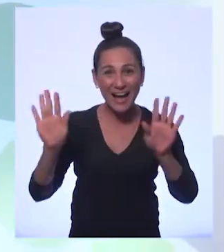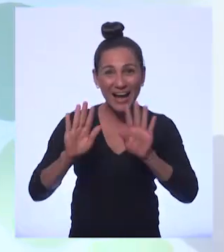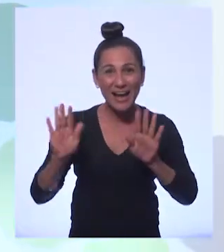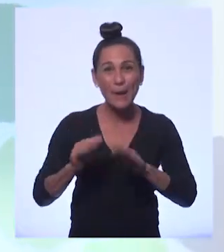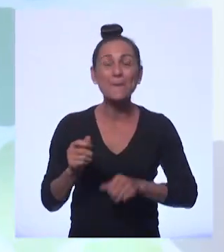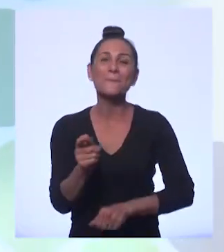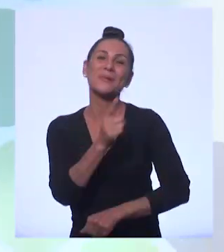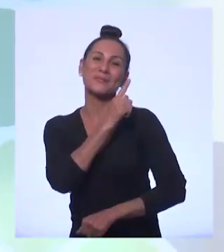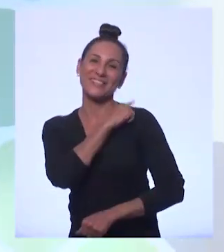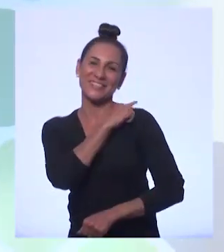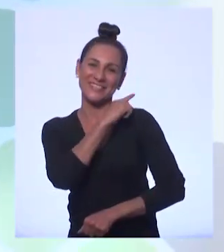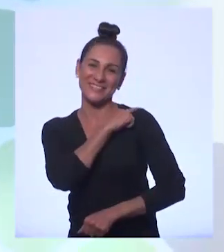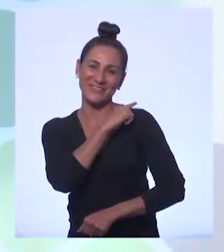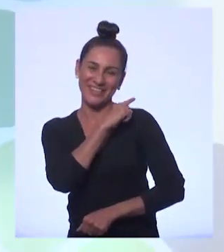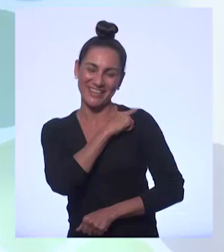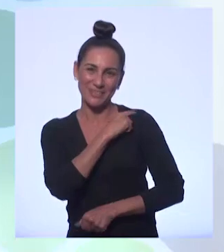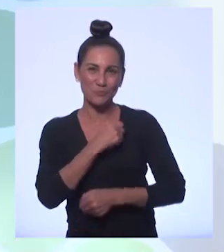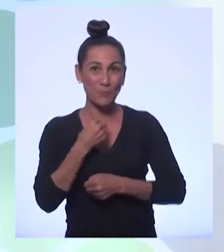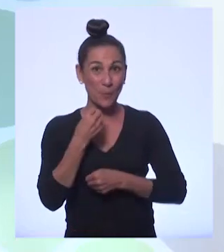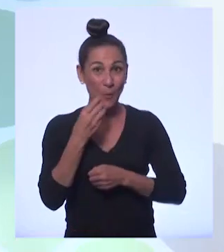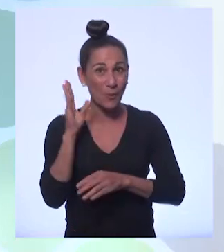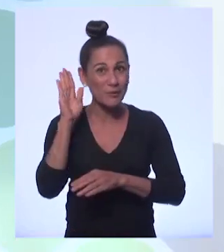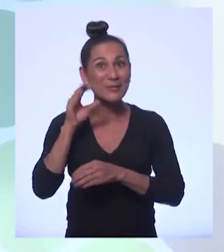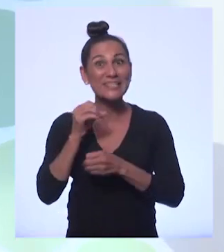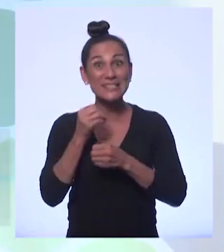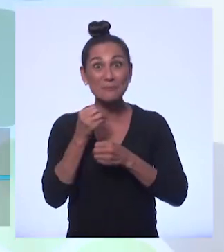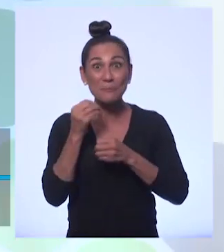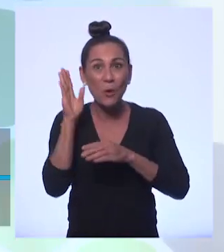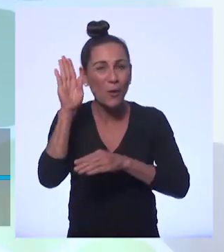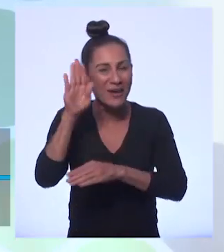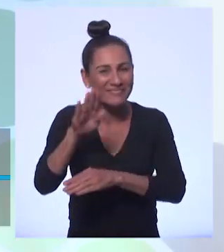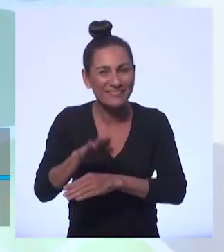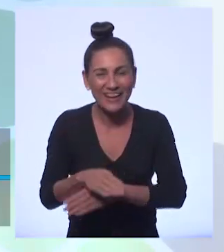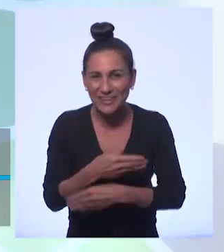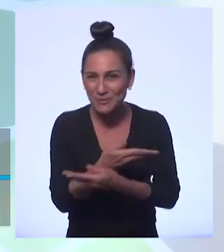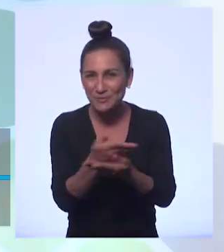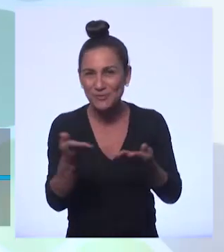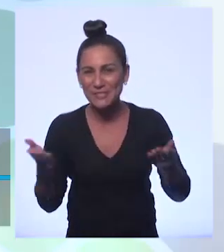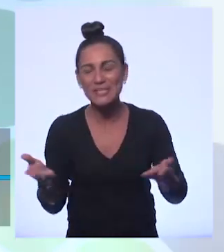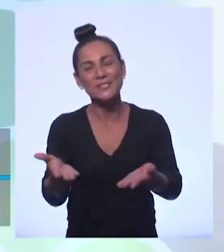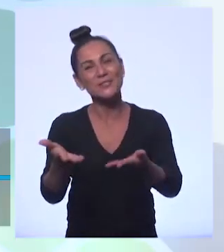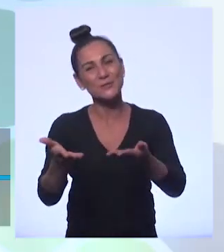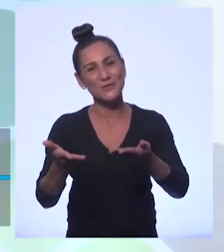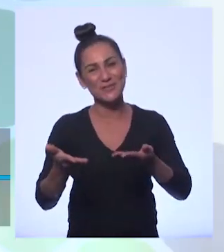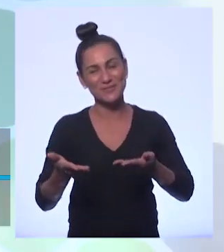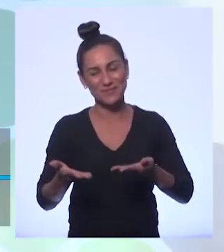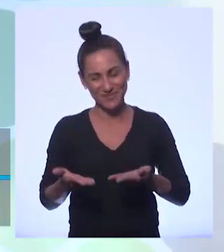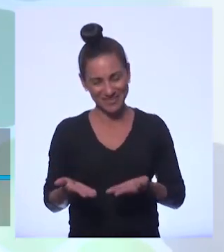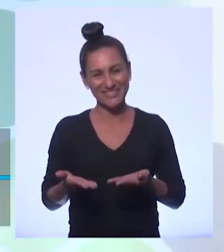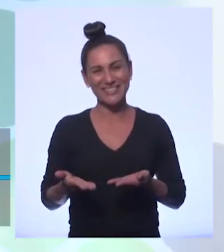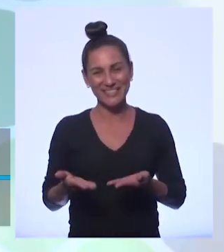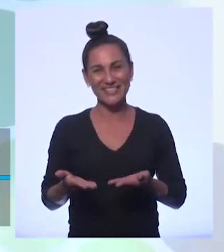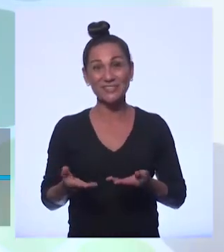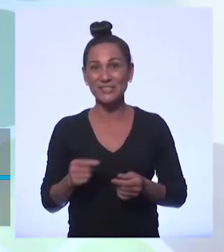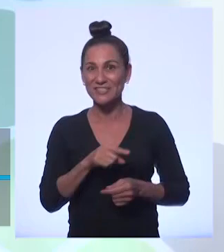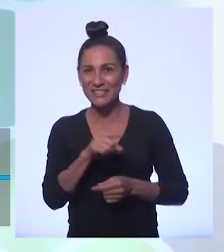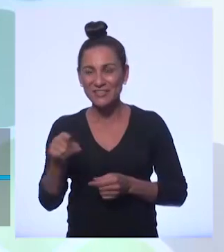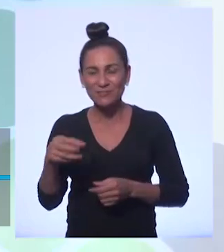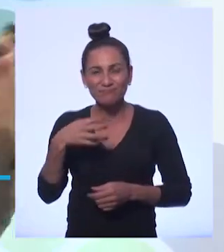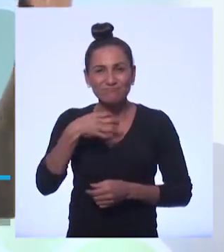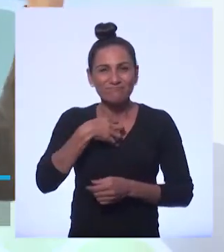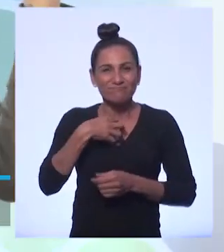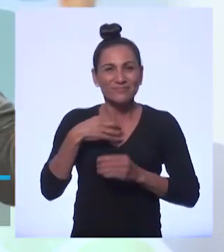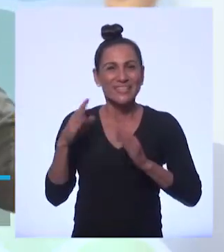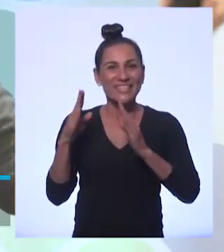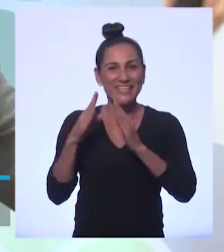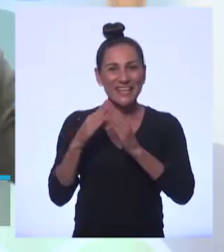Olá, primeira série do ensino médio, boníssima tarde. Sejam muito bem-vindos. Já devem estar se sentindo em casa